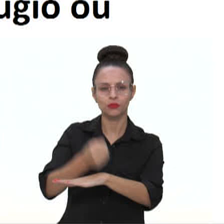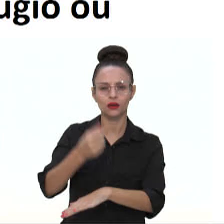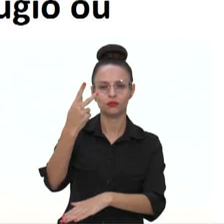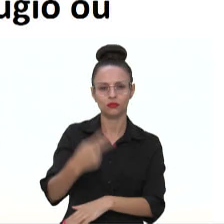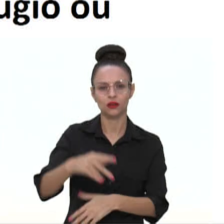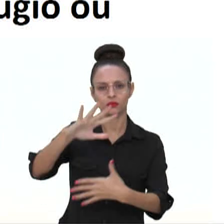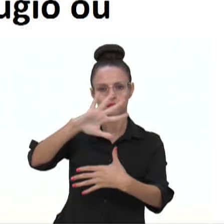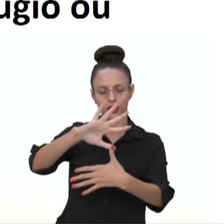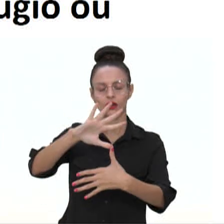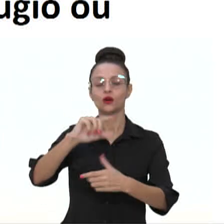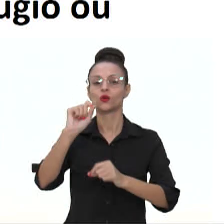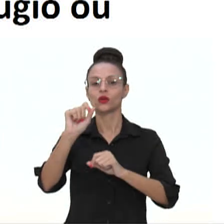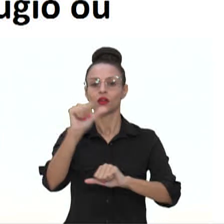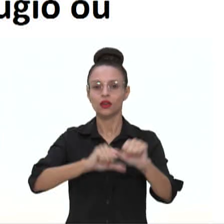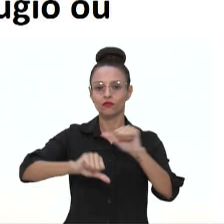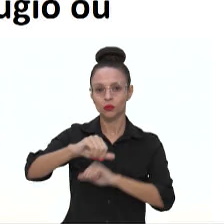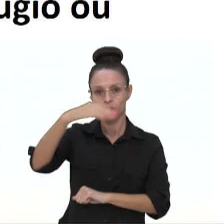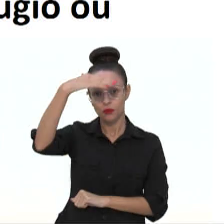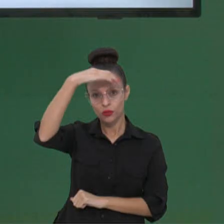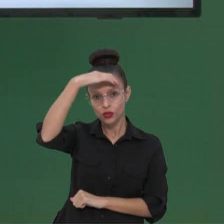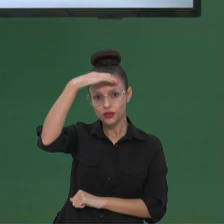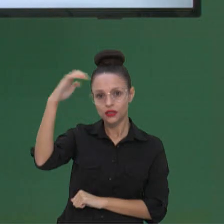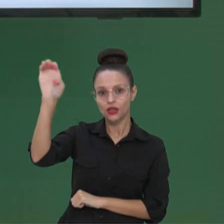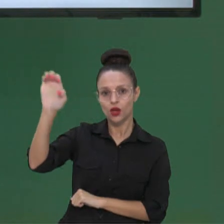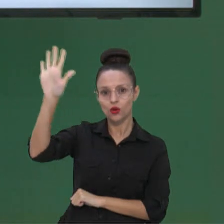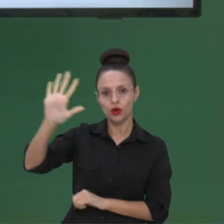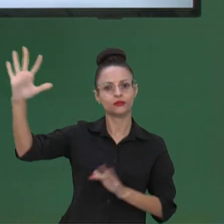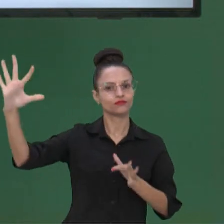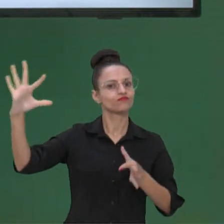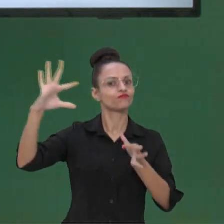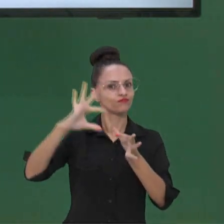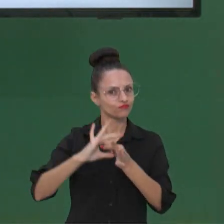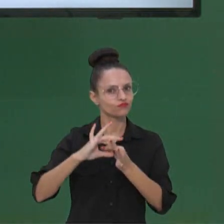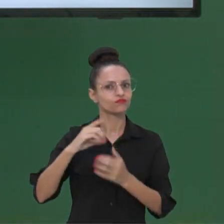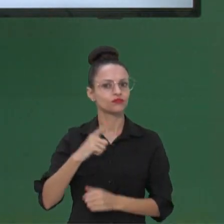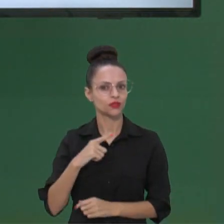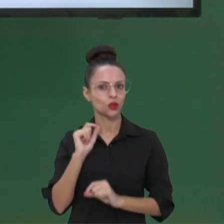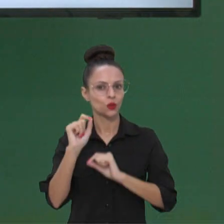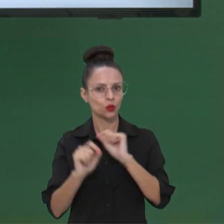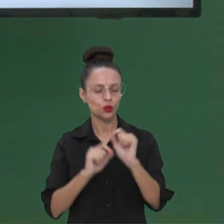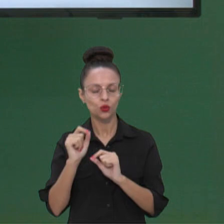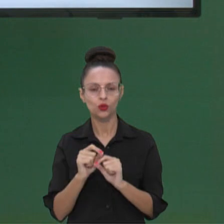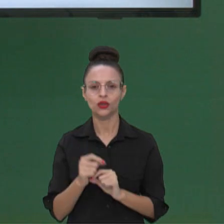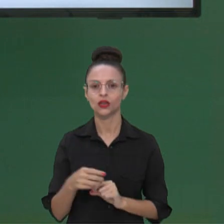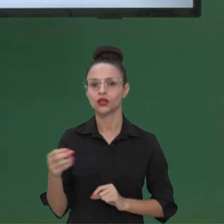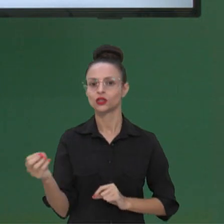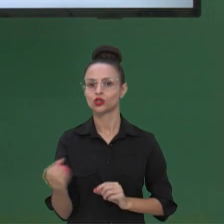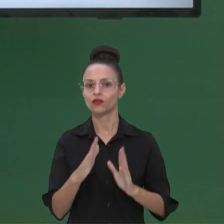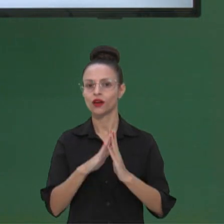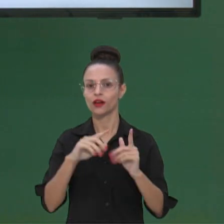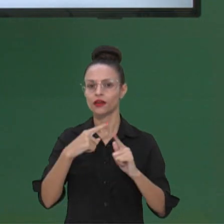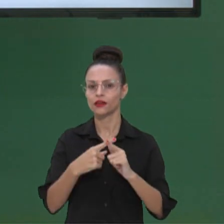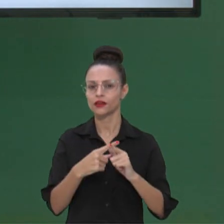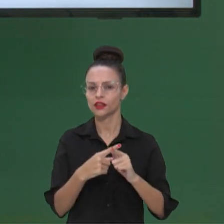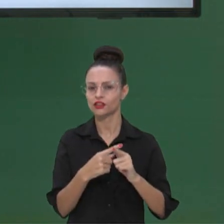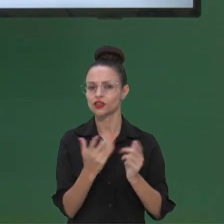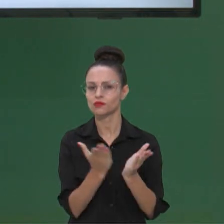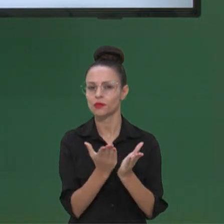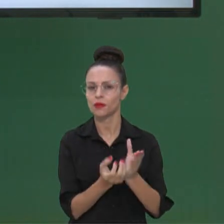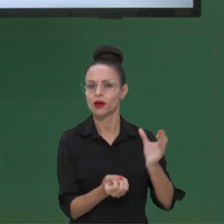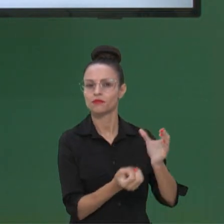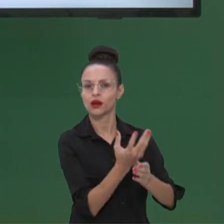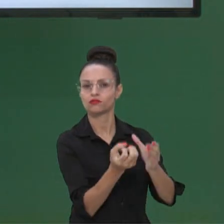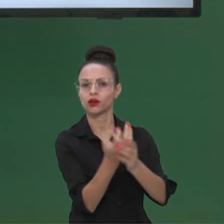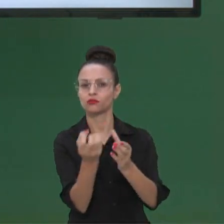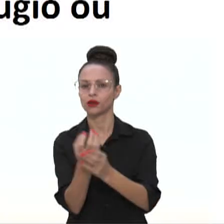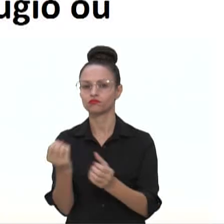Reforma protestante na Europa, tem tudo a ver. Então, novas igrejas cristãs que estavam desafiando o poder da